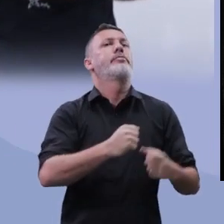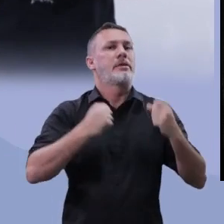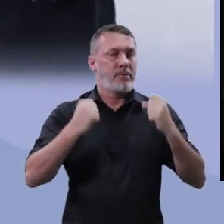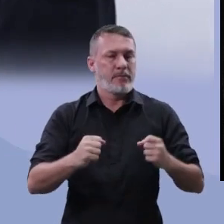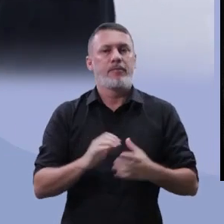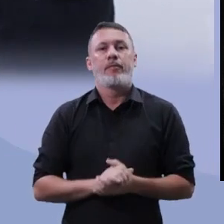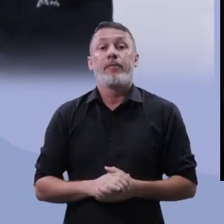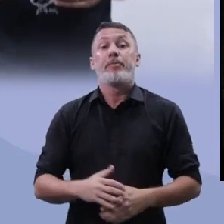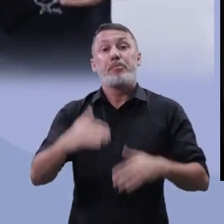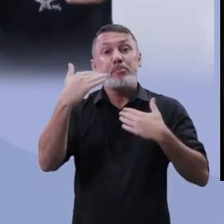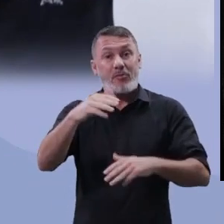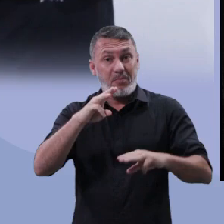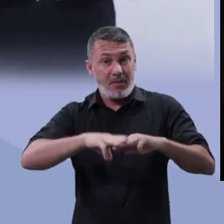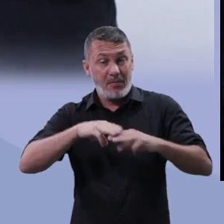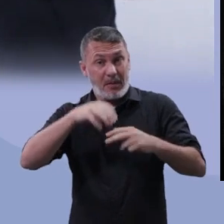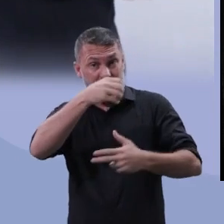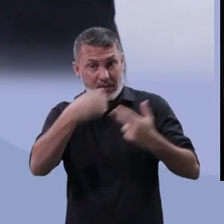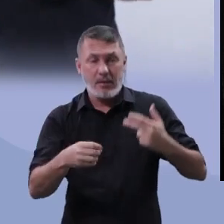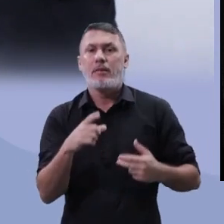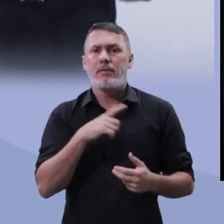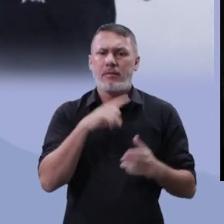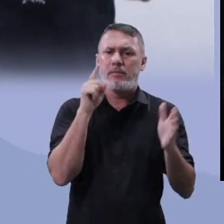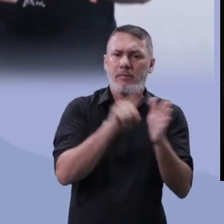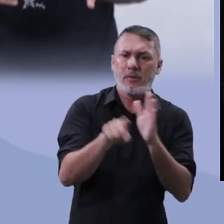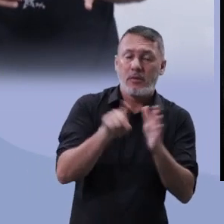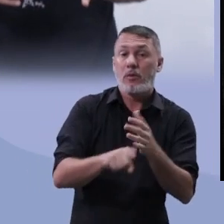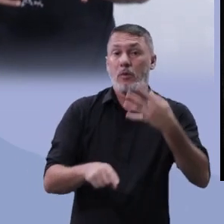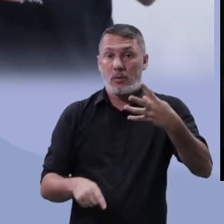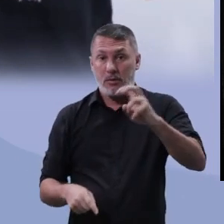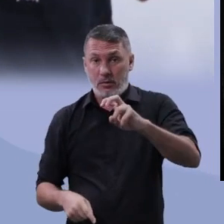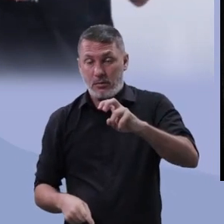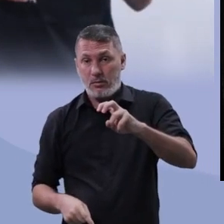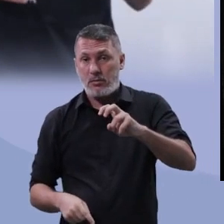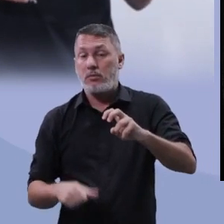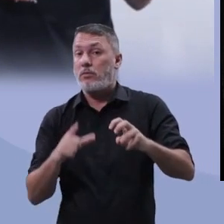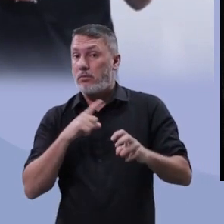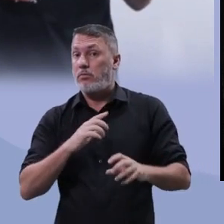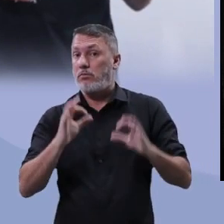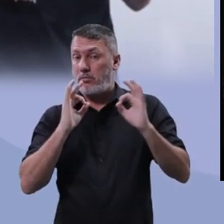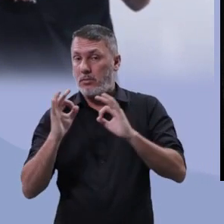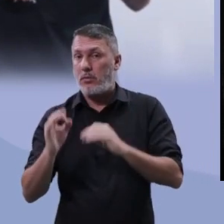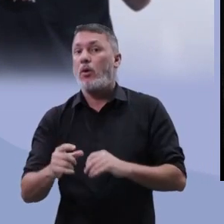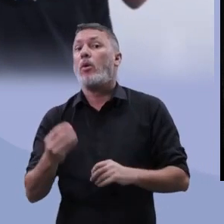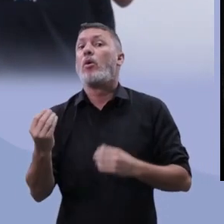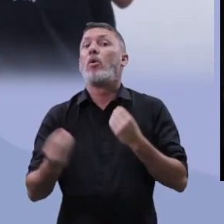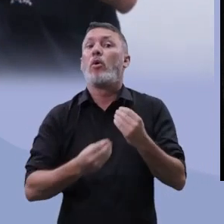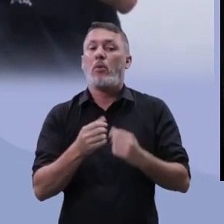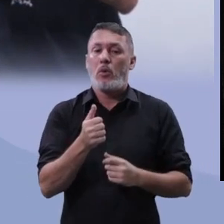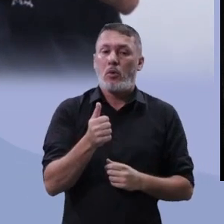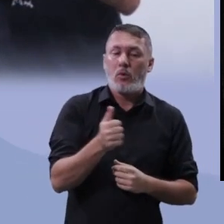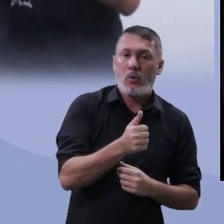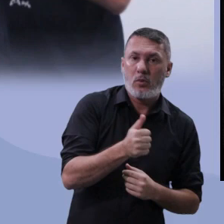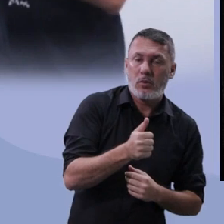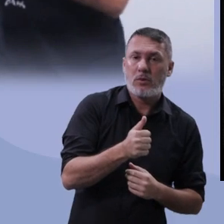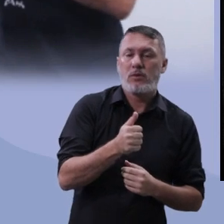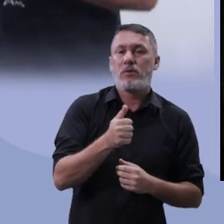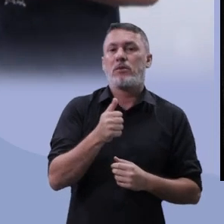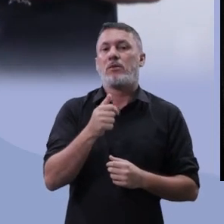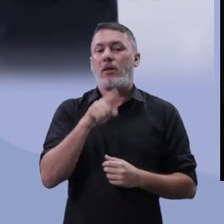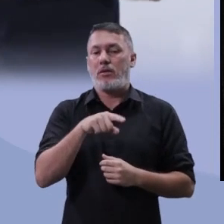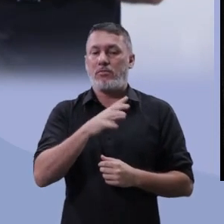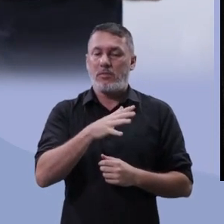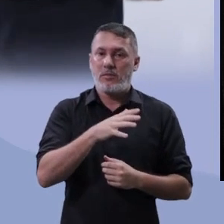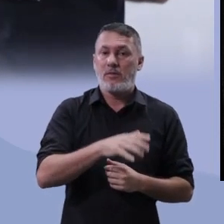tá certo? E a prova de matemática do Enem tem 45 questões, serão 11 fáceis, 23 médias,